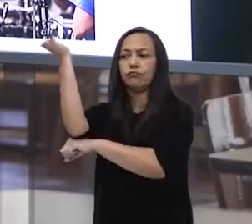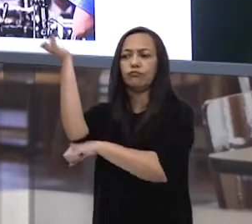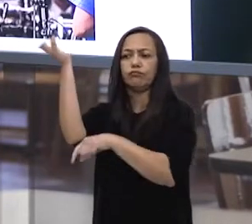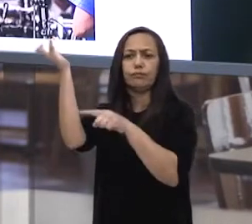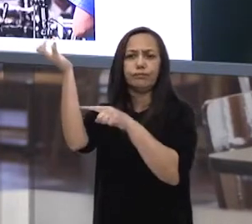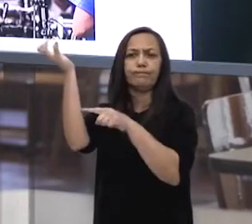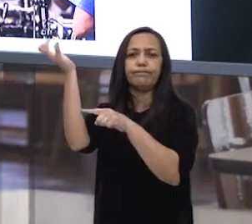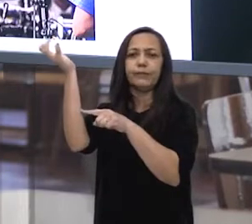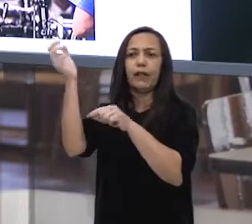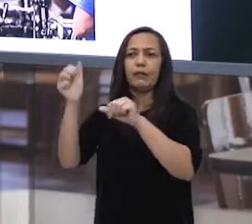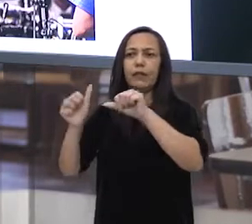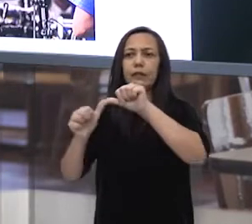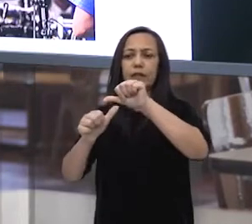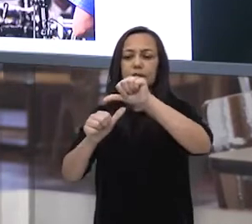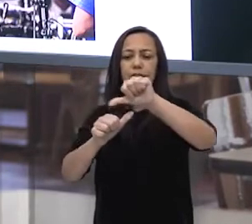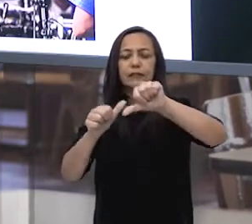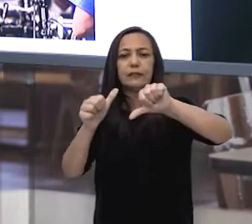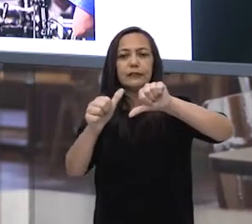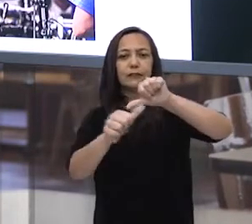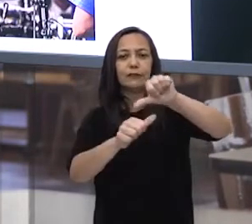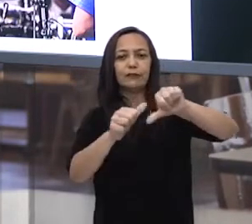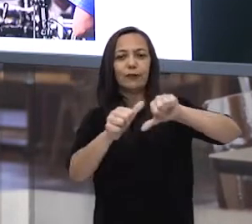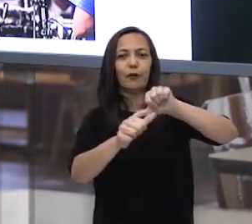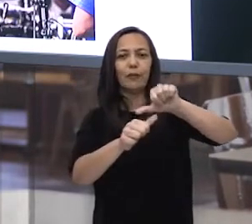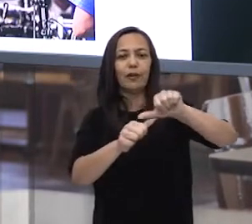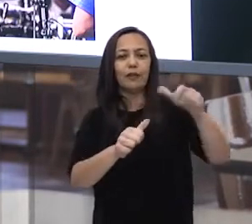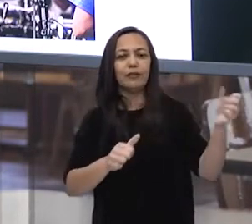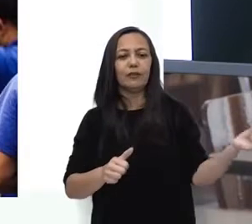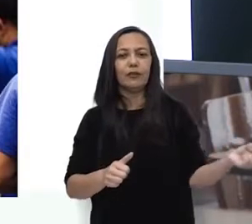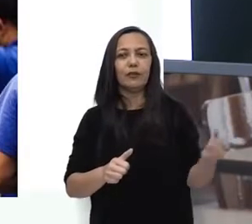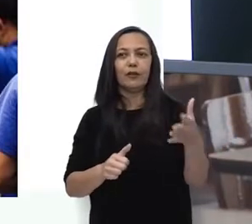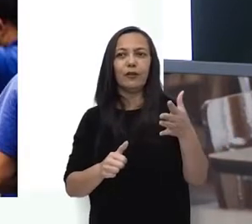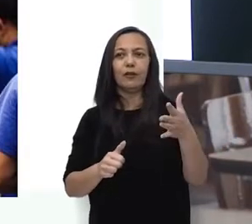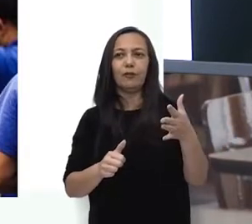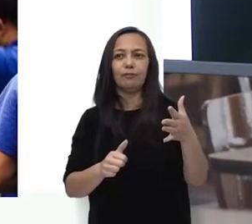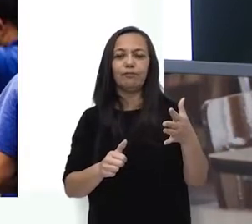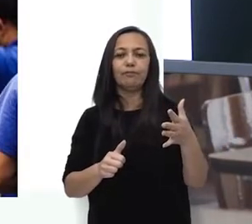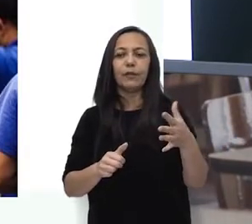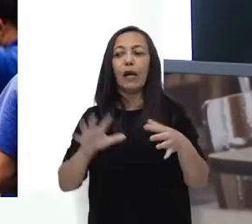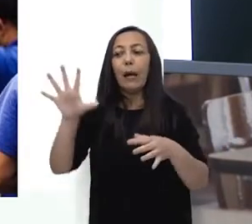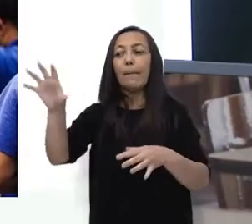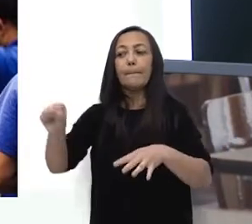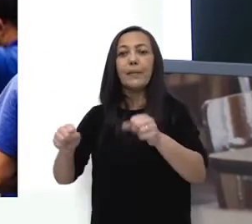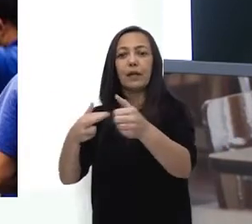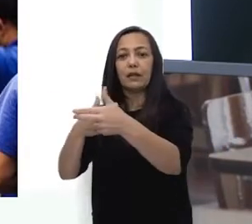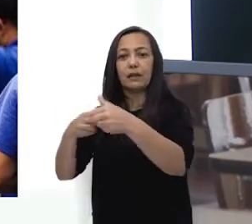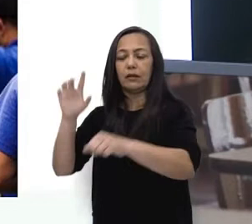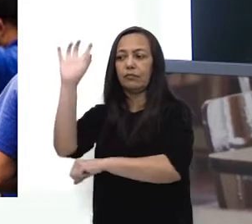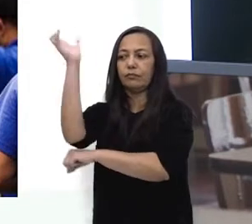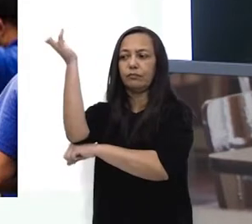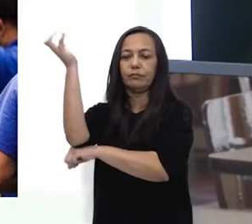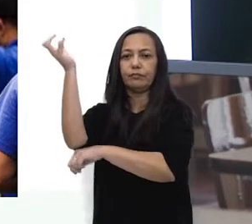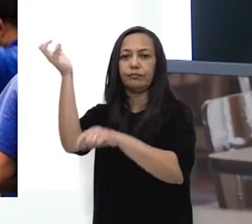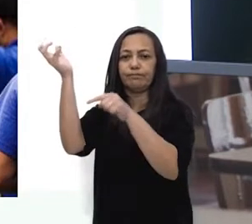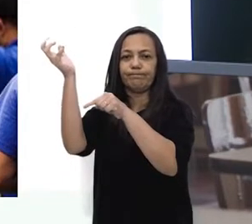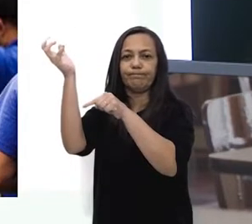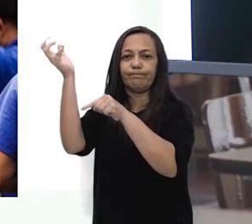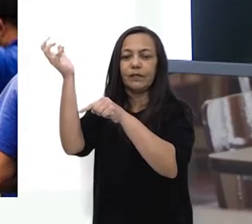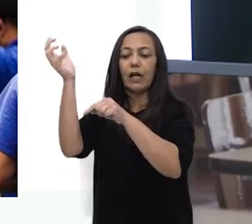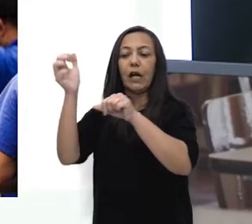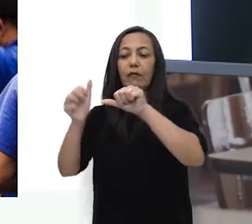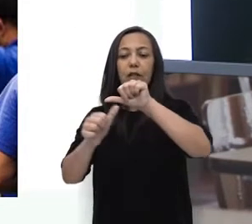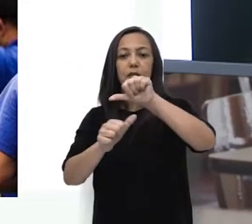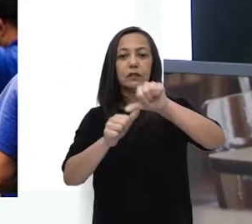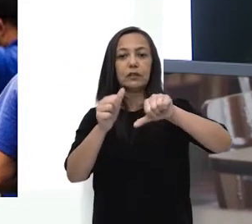anteriormente, e transforma de novo, ou seja, coletam as matérias-primas processadas pelas indústrias de